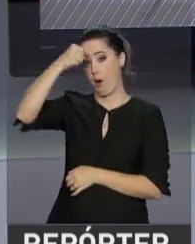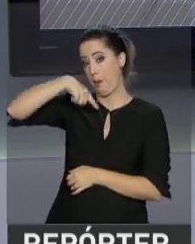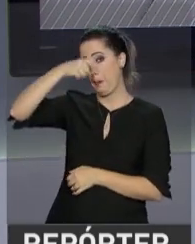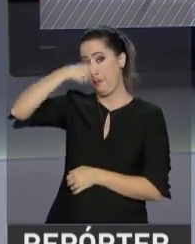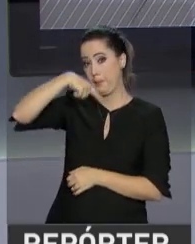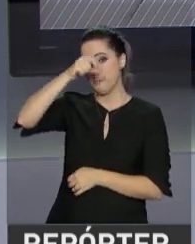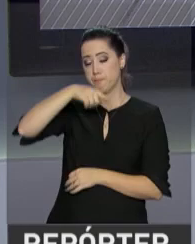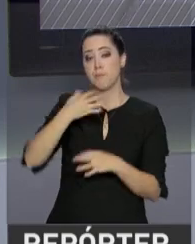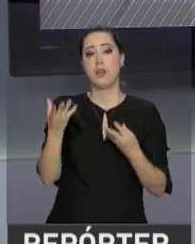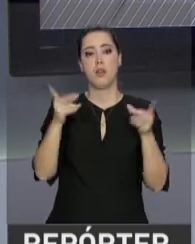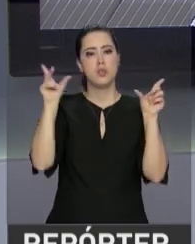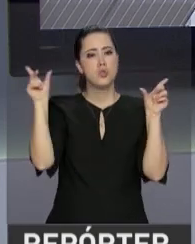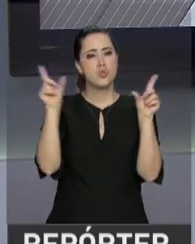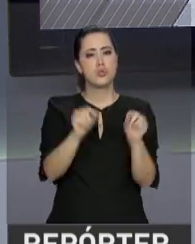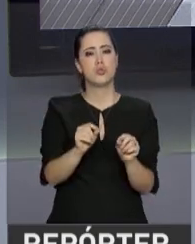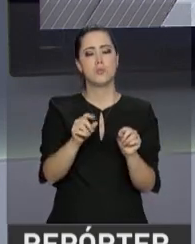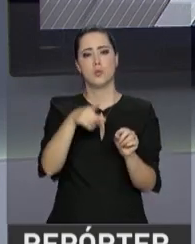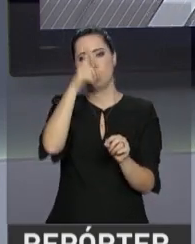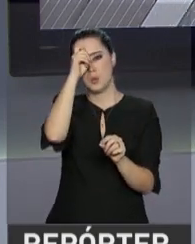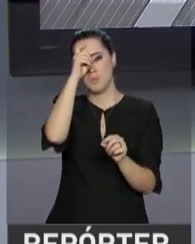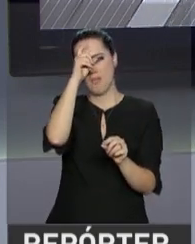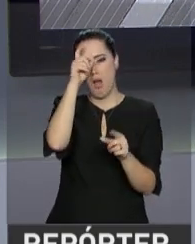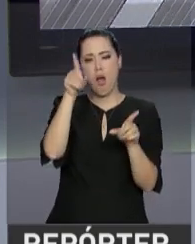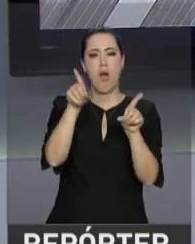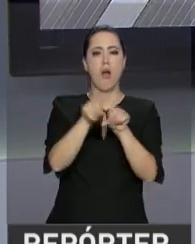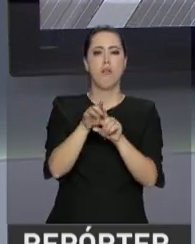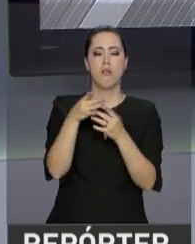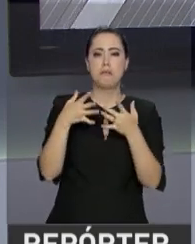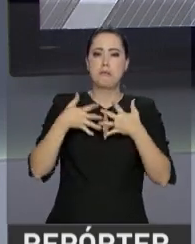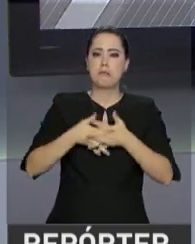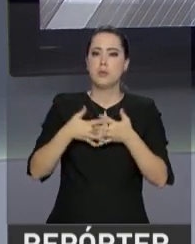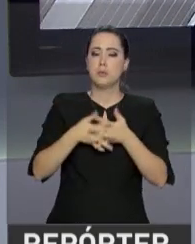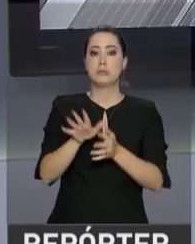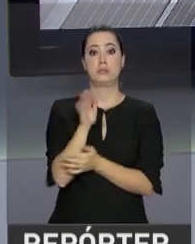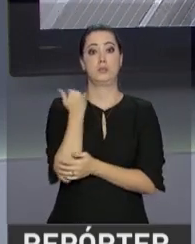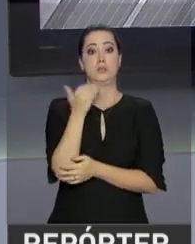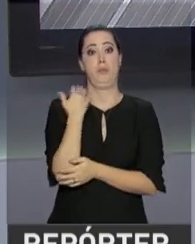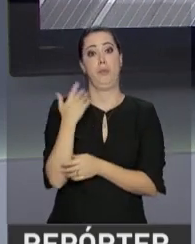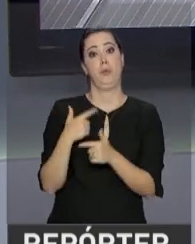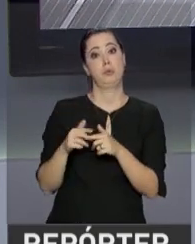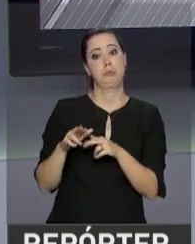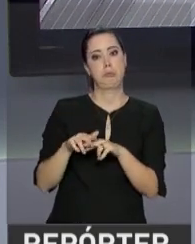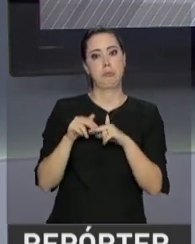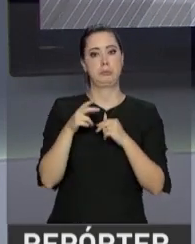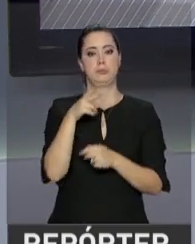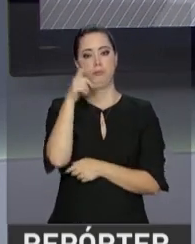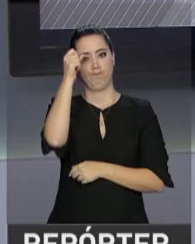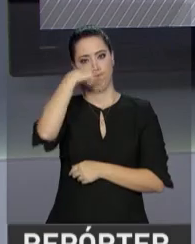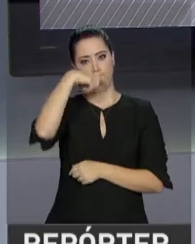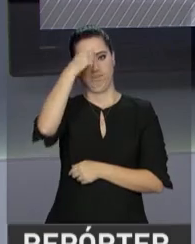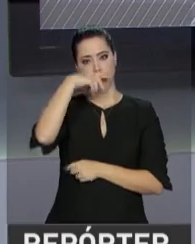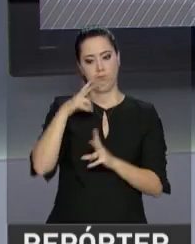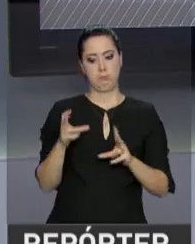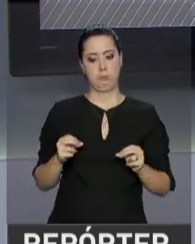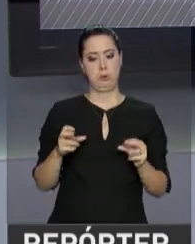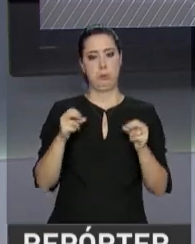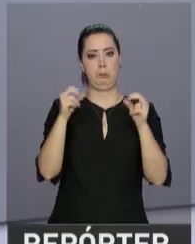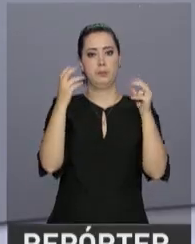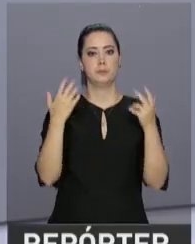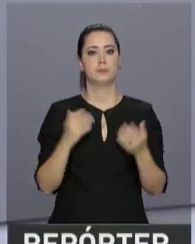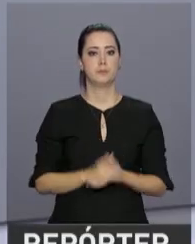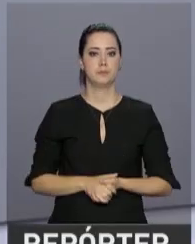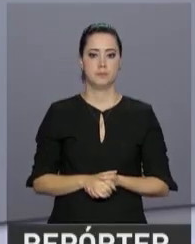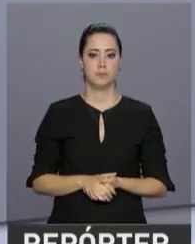vacina pretende reduzir as internações complicações e mortes por causa das infecções pelos vírus da influenza